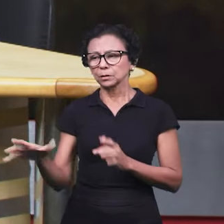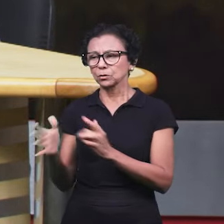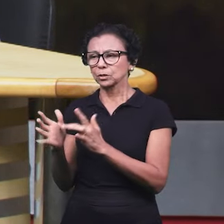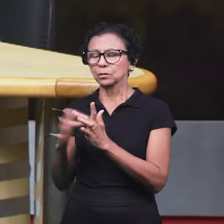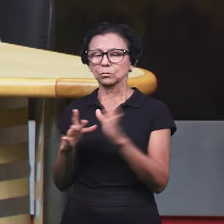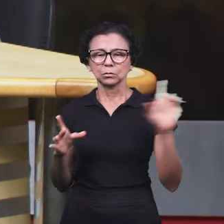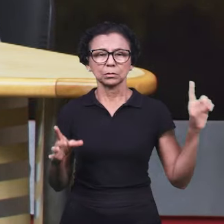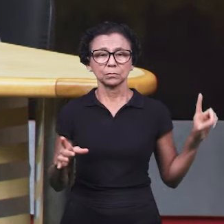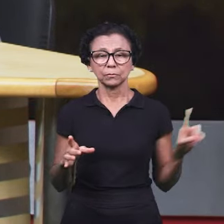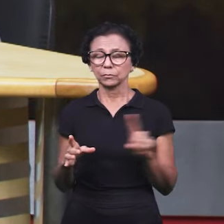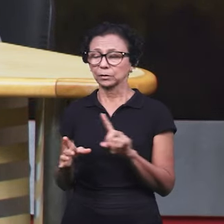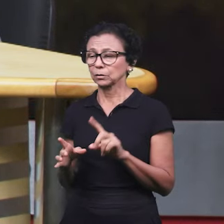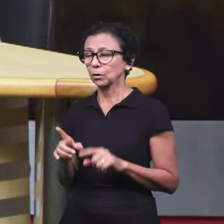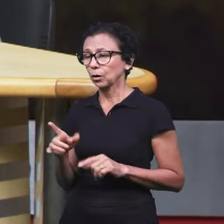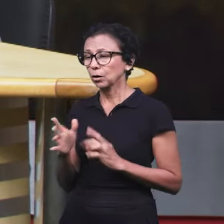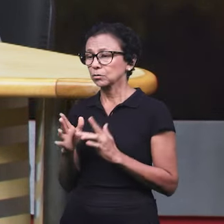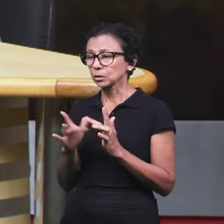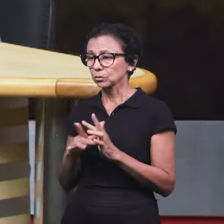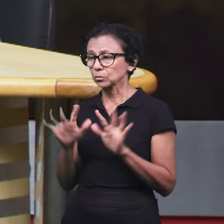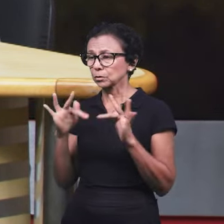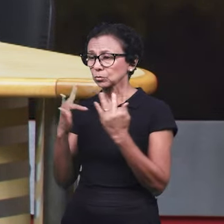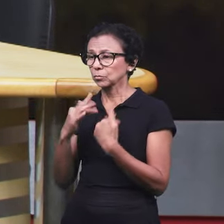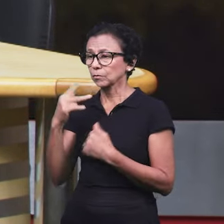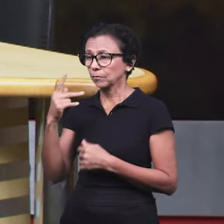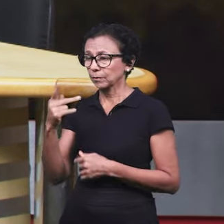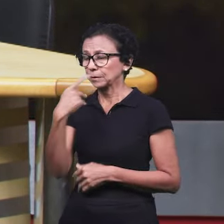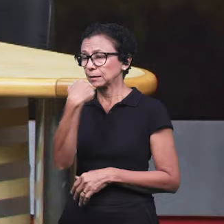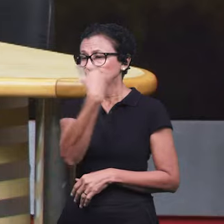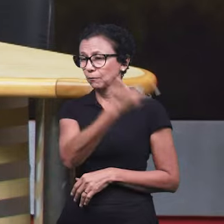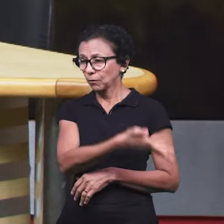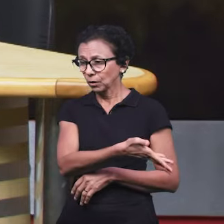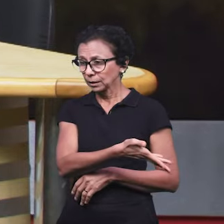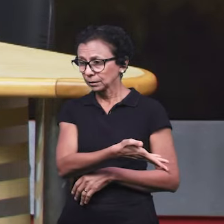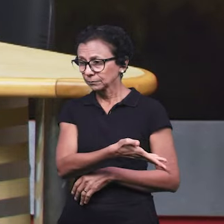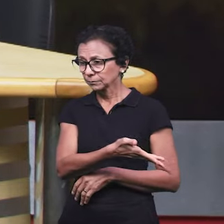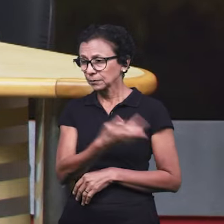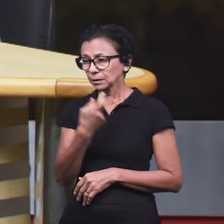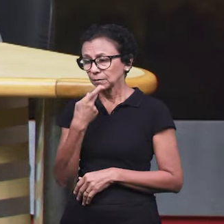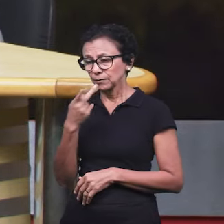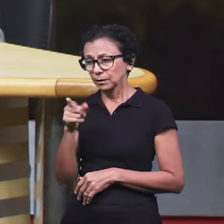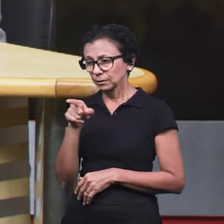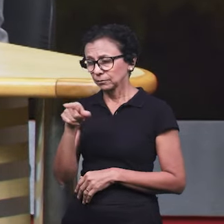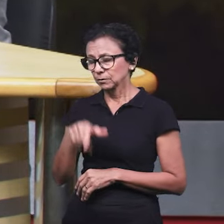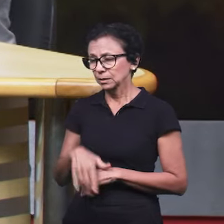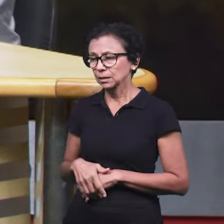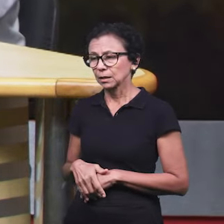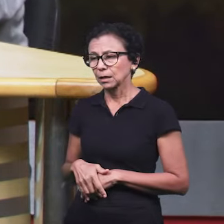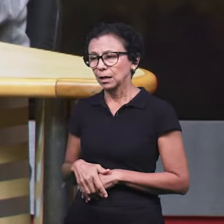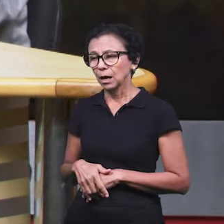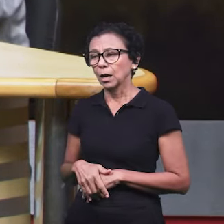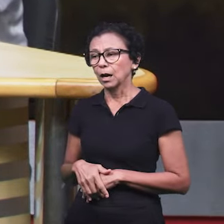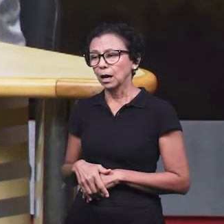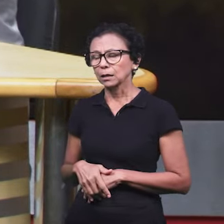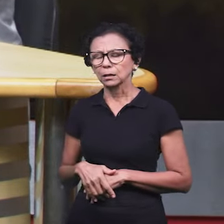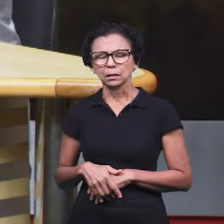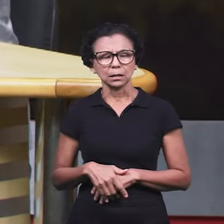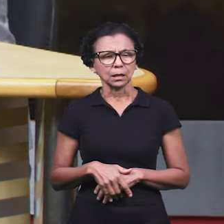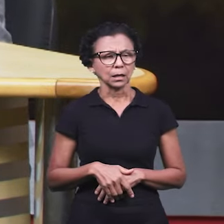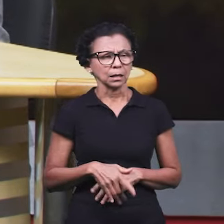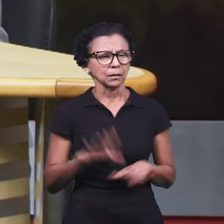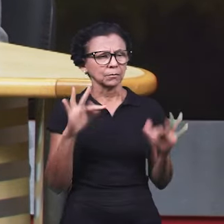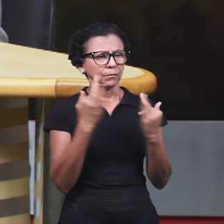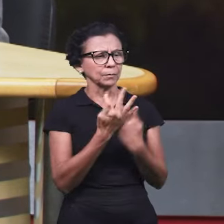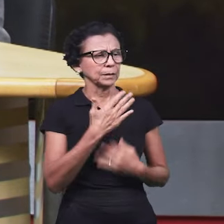aquele que faz a minha vontade a vontade do pai é que é a minha família né Muito bem trazendo agora